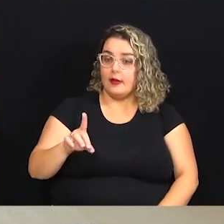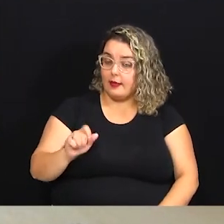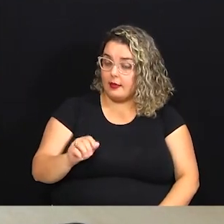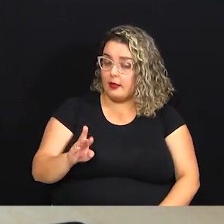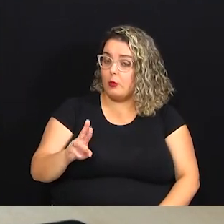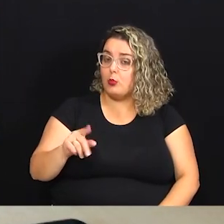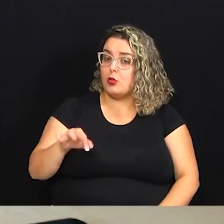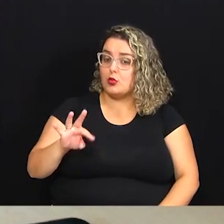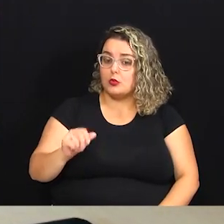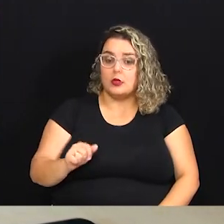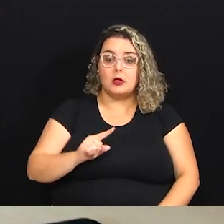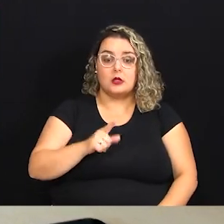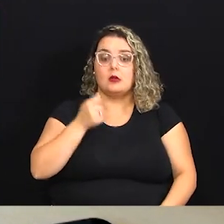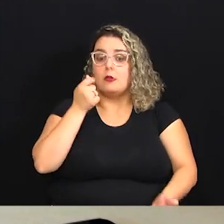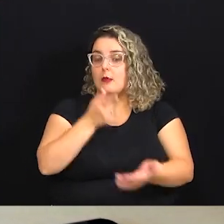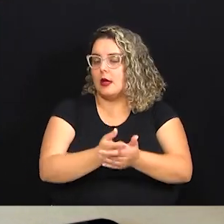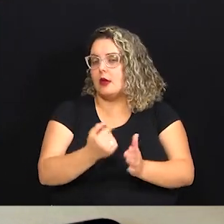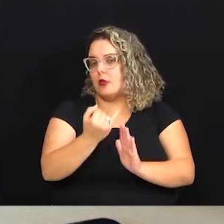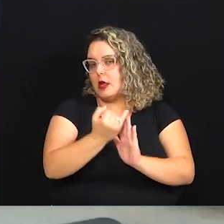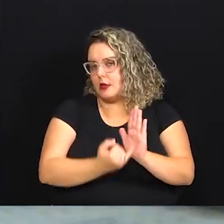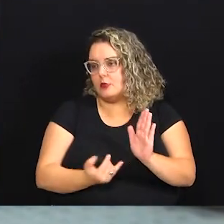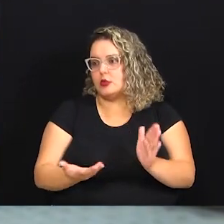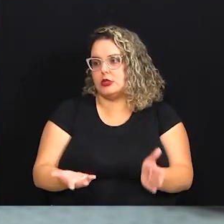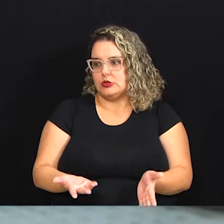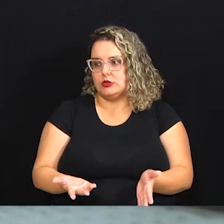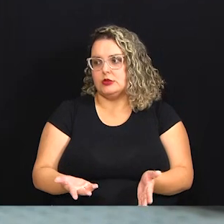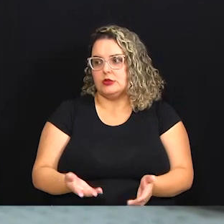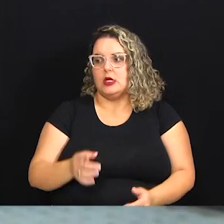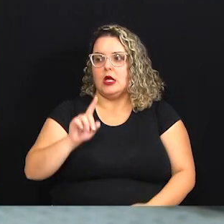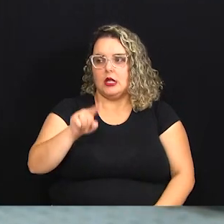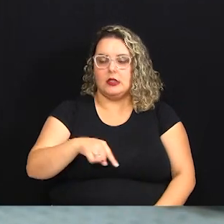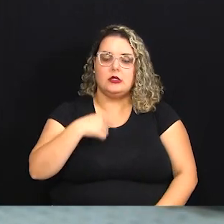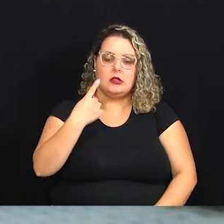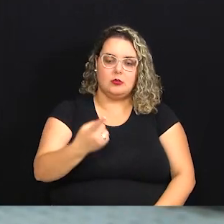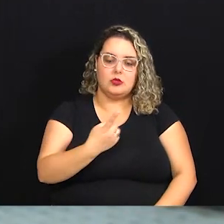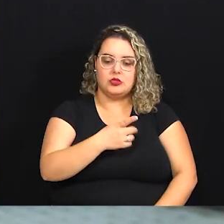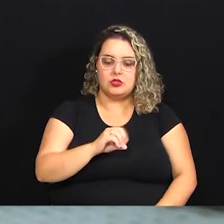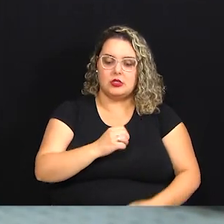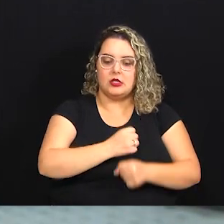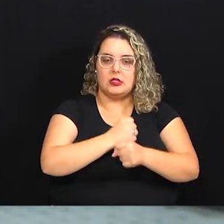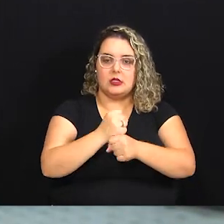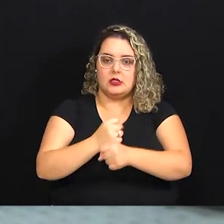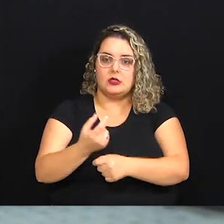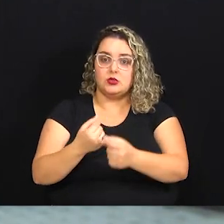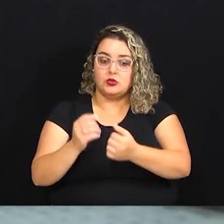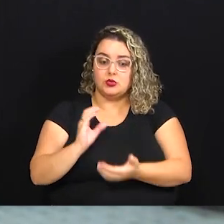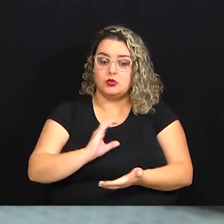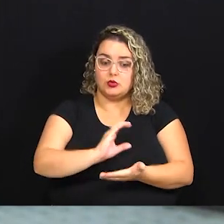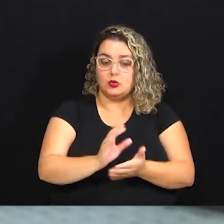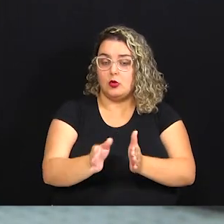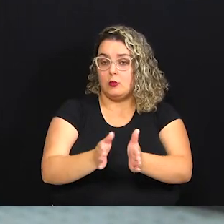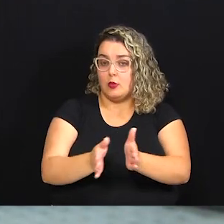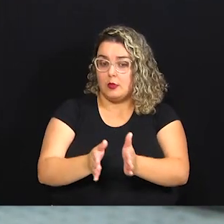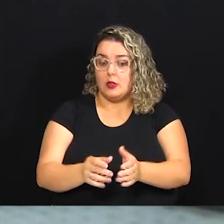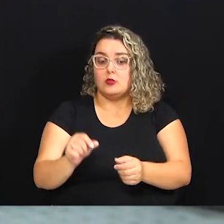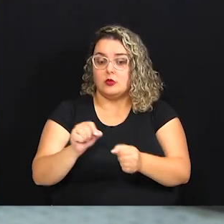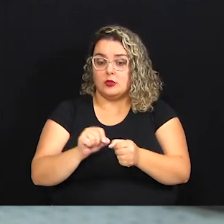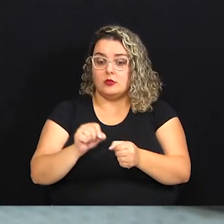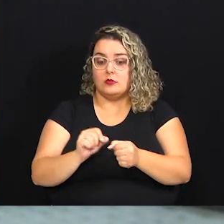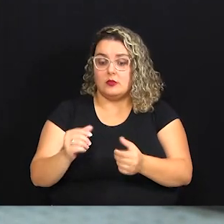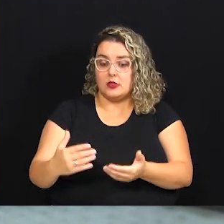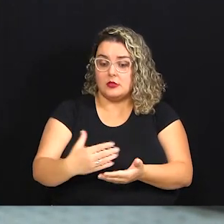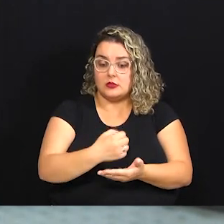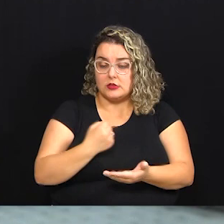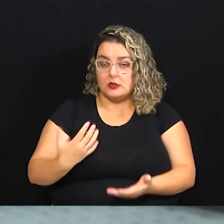bruta sem a necessidade de pagar o imposto. E assim, após 10 anos desse dinheiro aplicado, no momento que